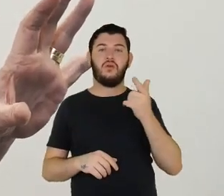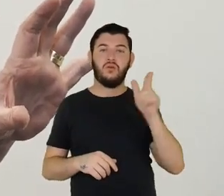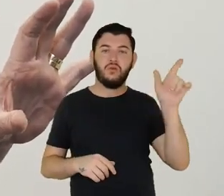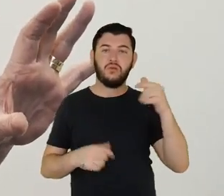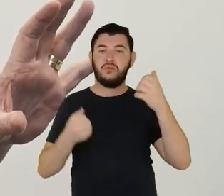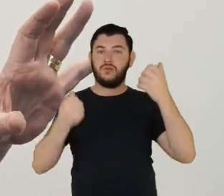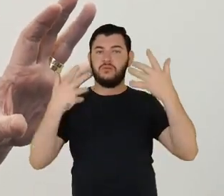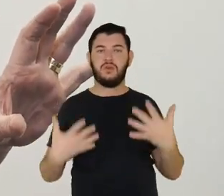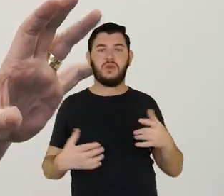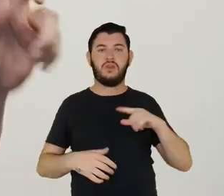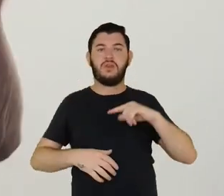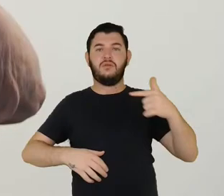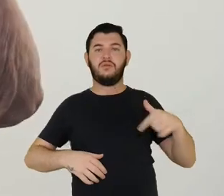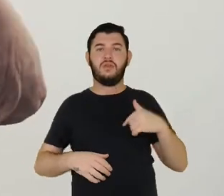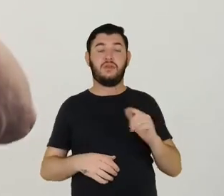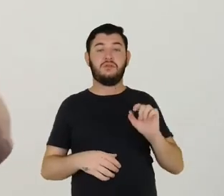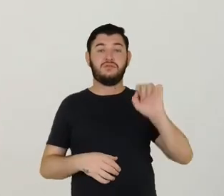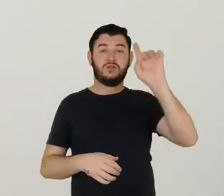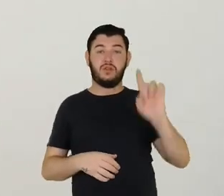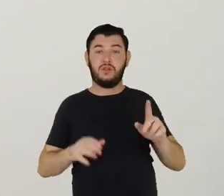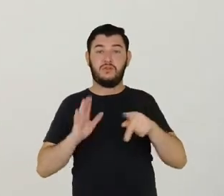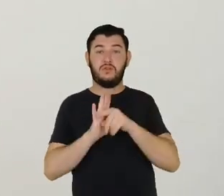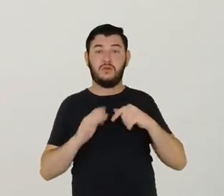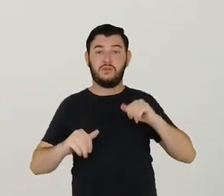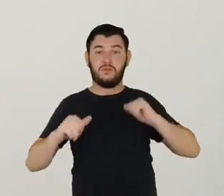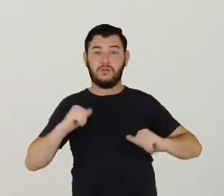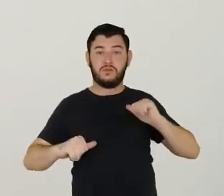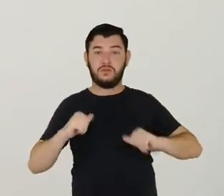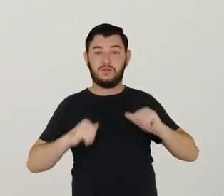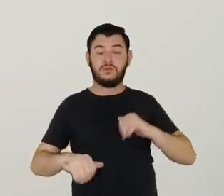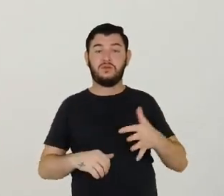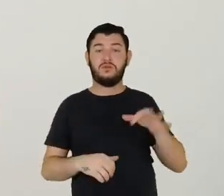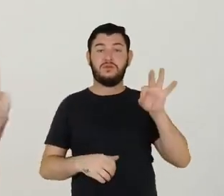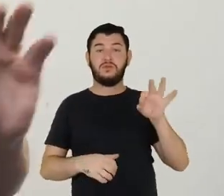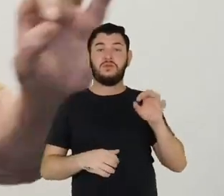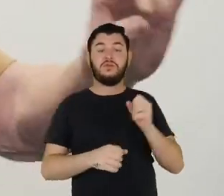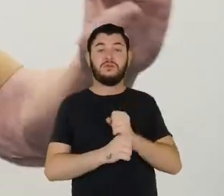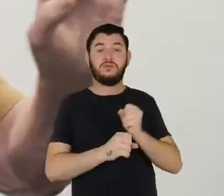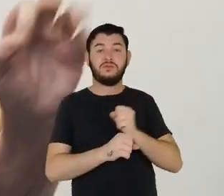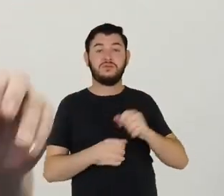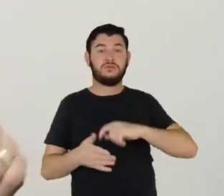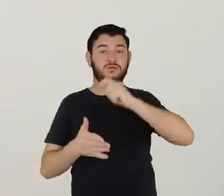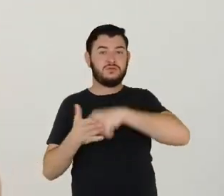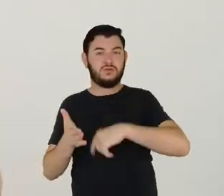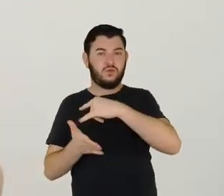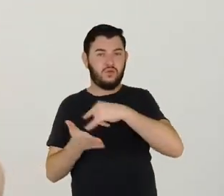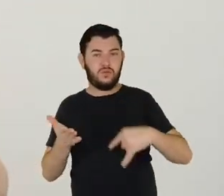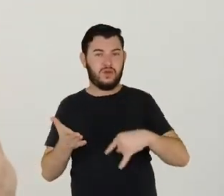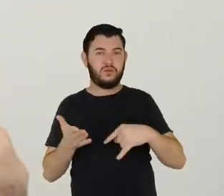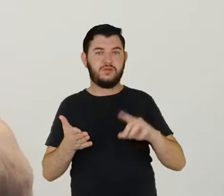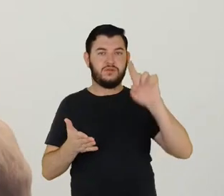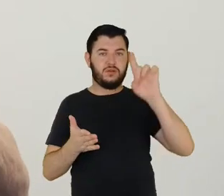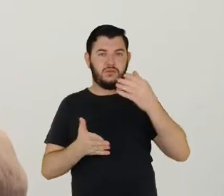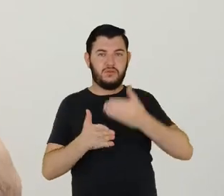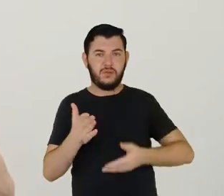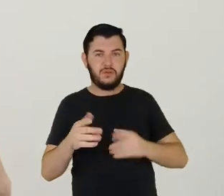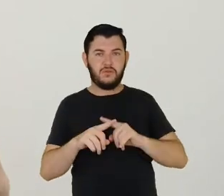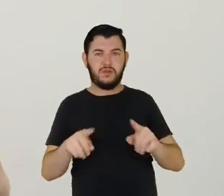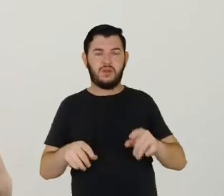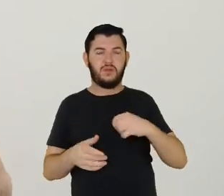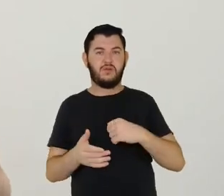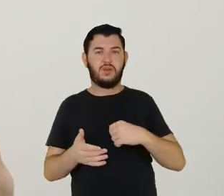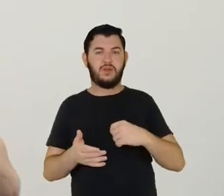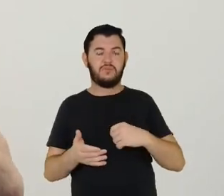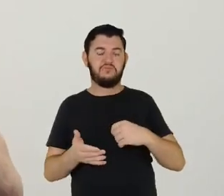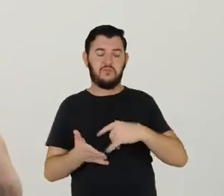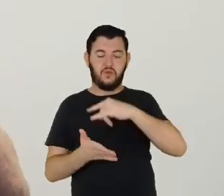10 anos os seus direitos. E eles não fazem você assinar um documento dando por 10 anos. Você vai fazer uma série num streaming